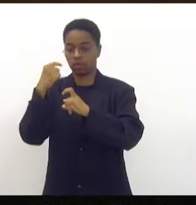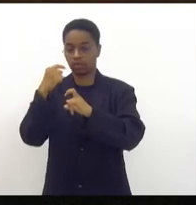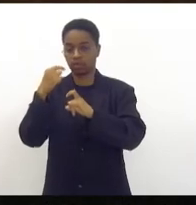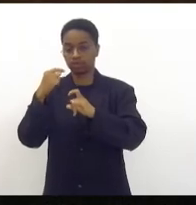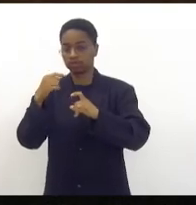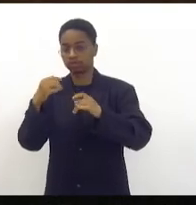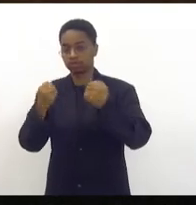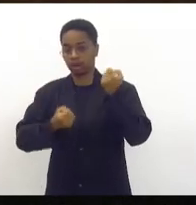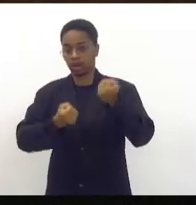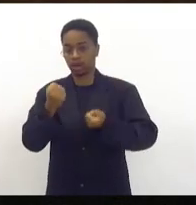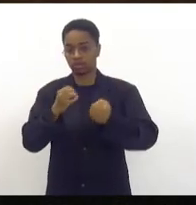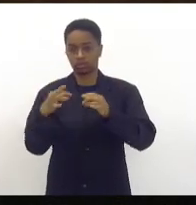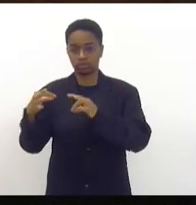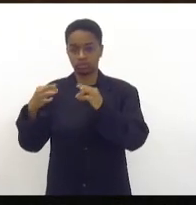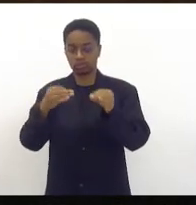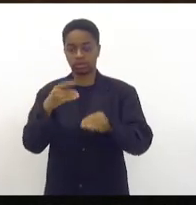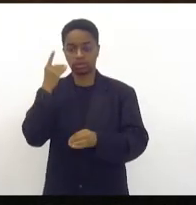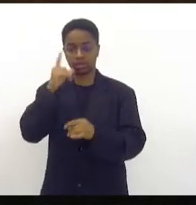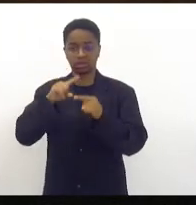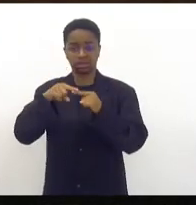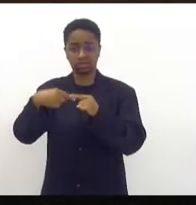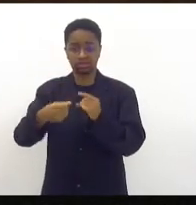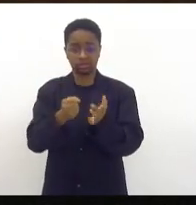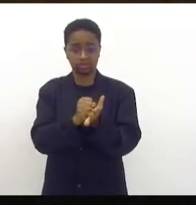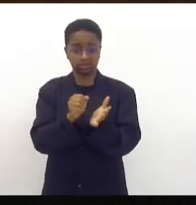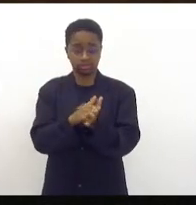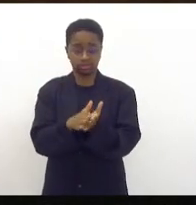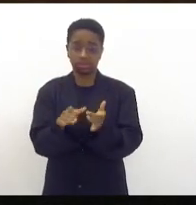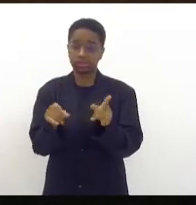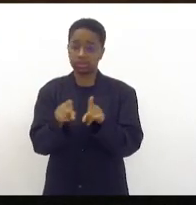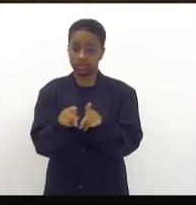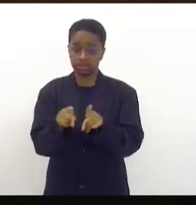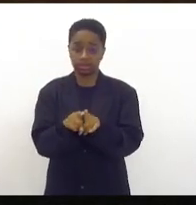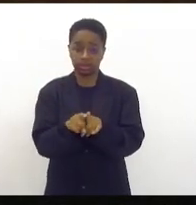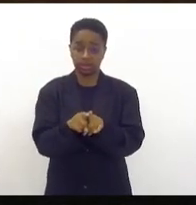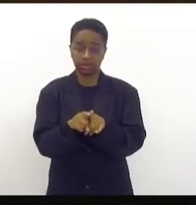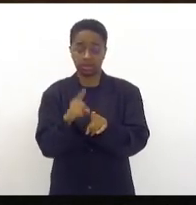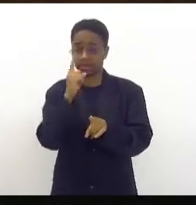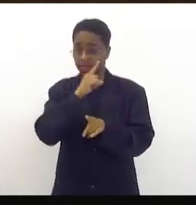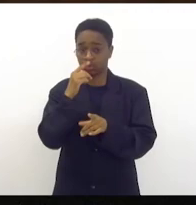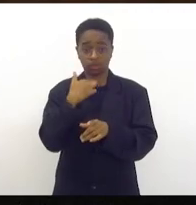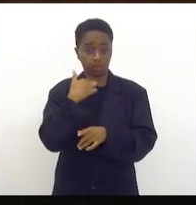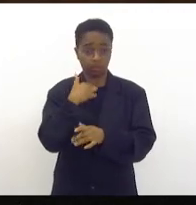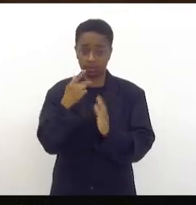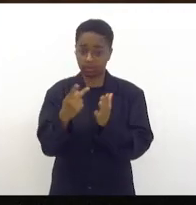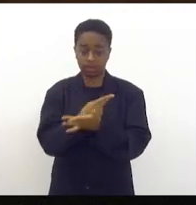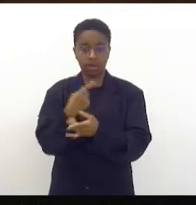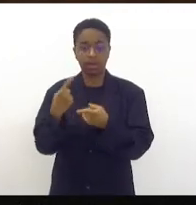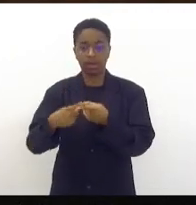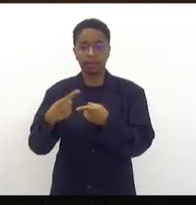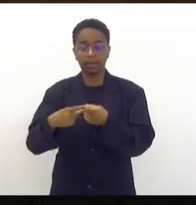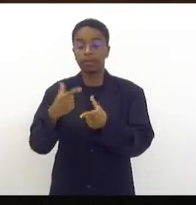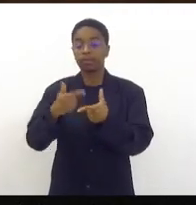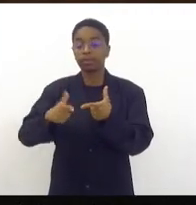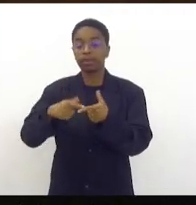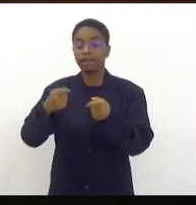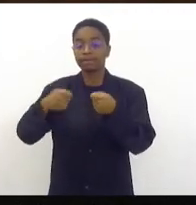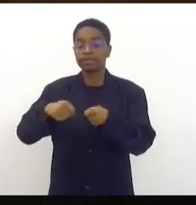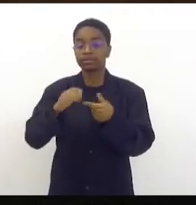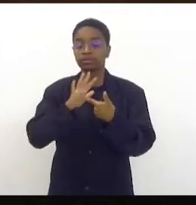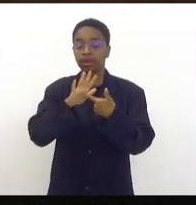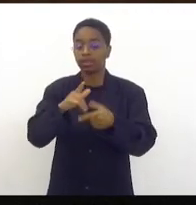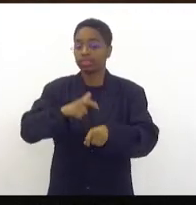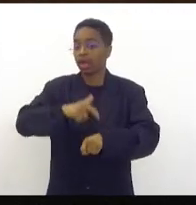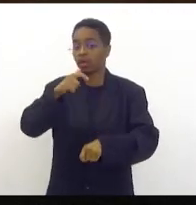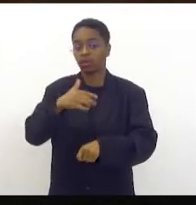todos os parlamentares, para multar posteriormente, que é algo também irregular, não pode fazer isso. A infração tem que ser aplicada no momento. Ele não